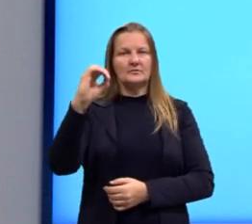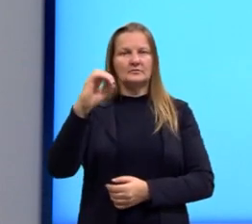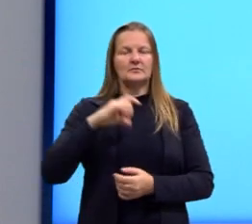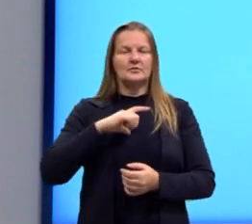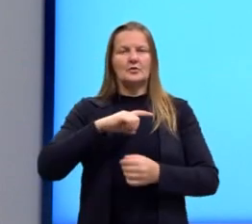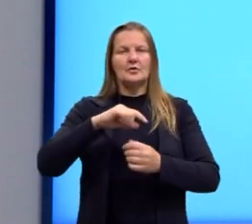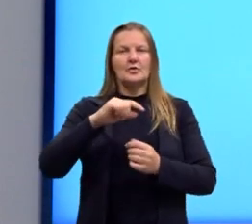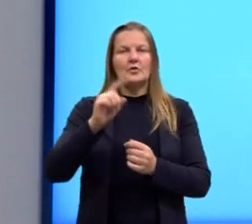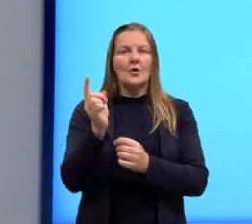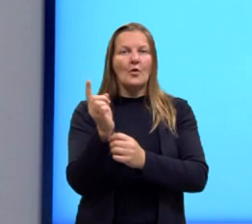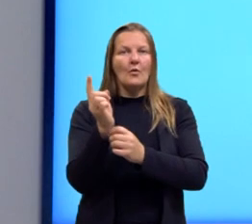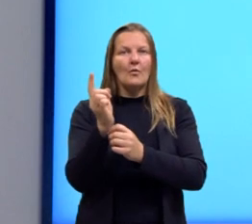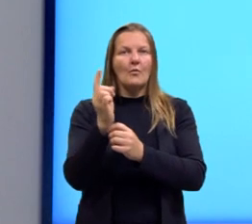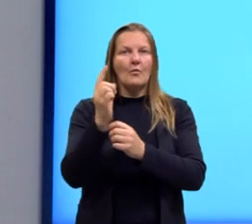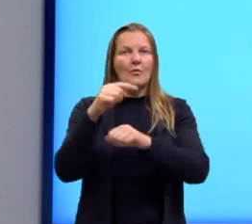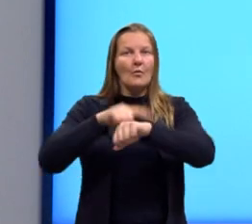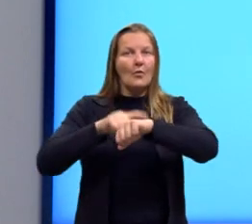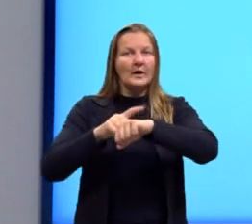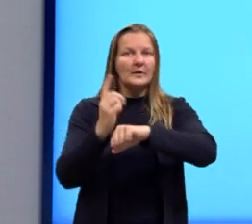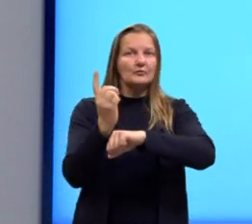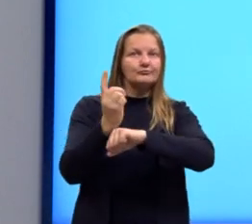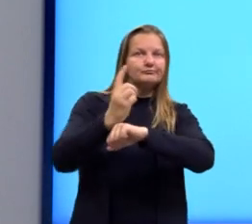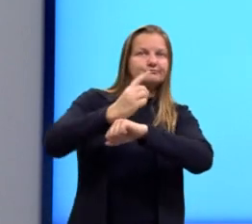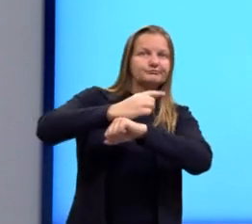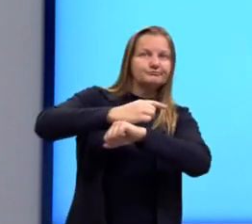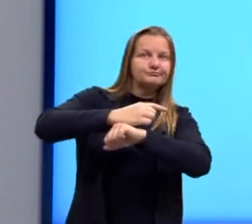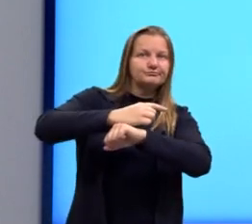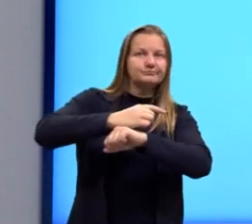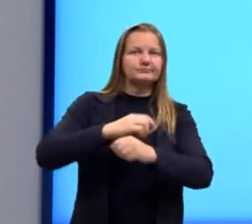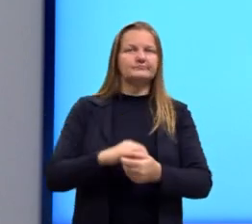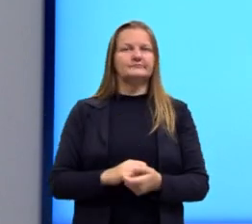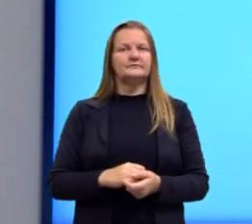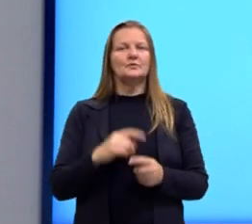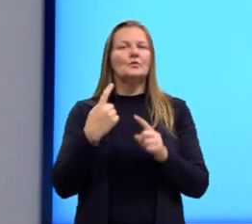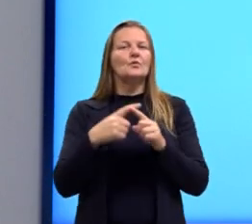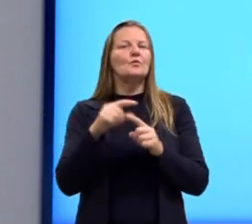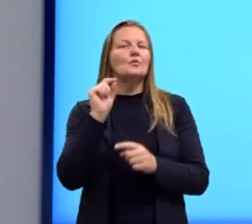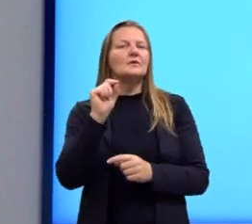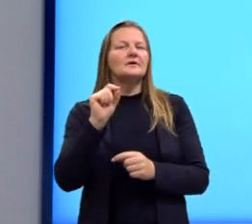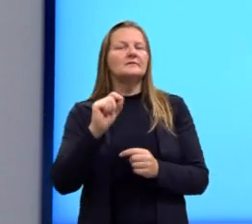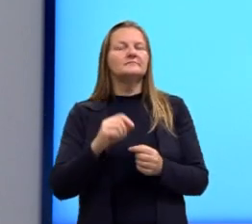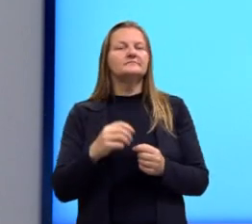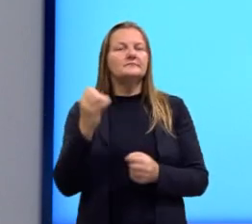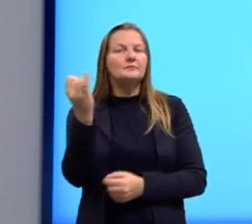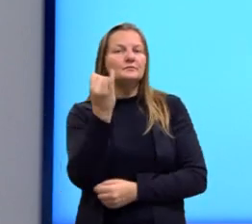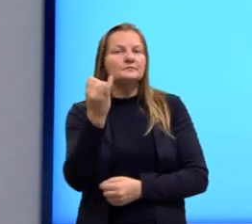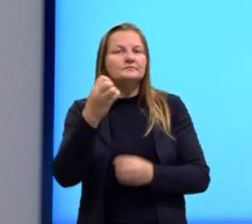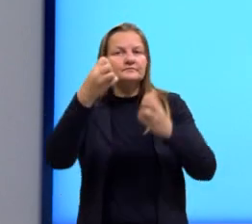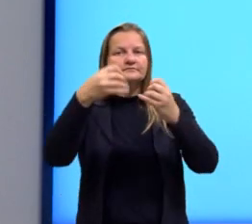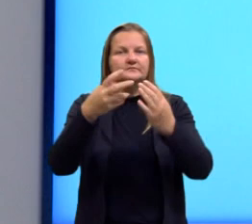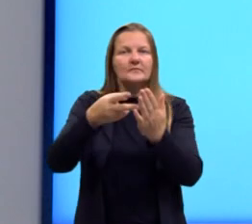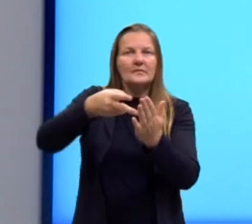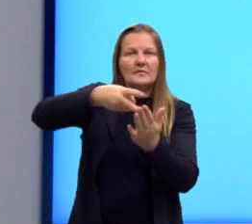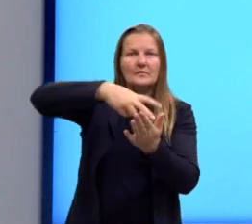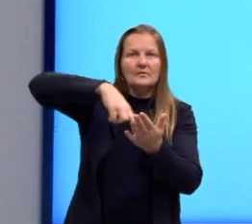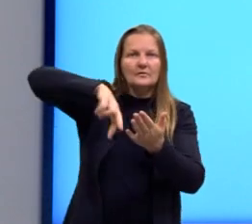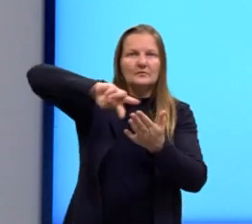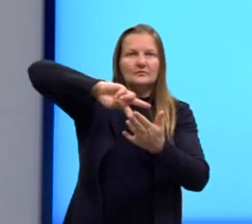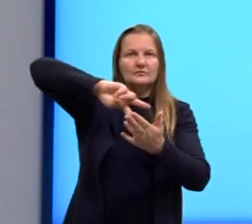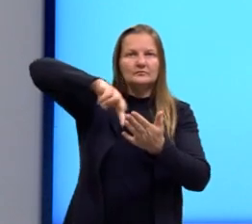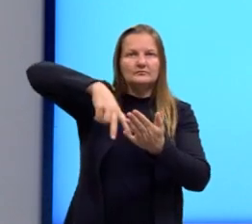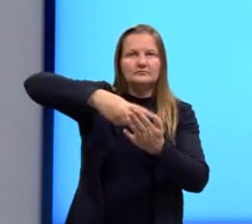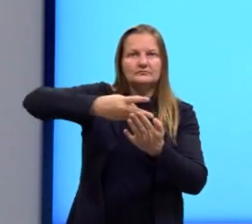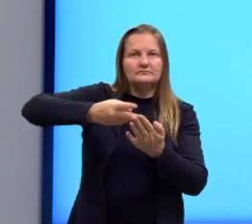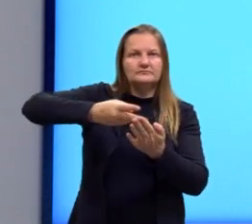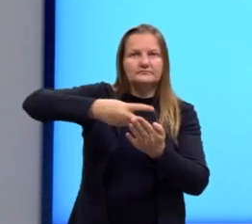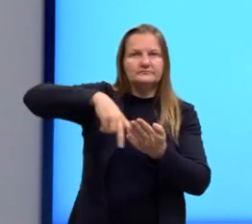no sentido anti-horário o que que nós precisamos considerar né a circunferência nós já marcamos